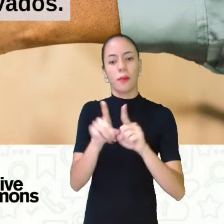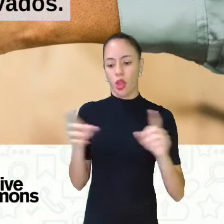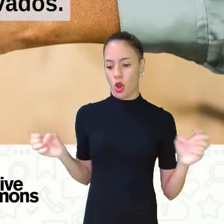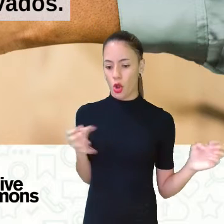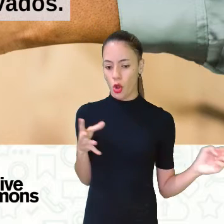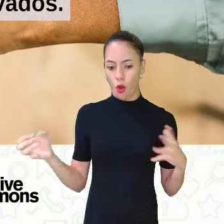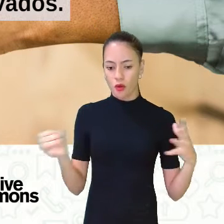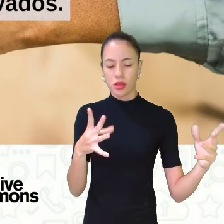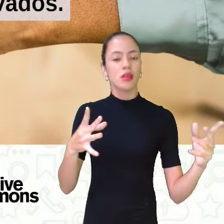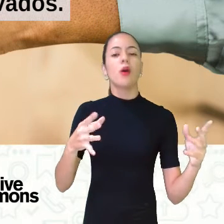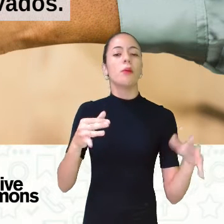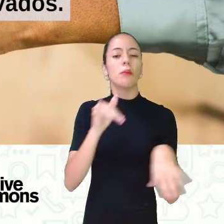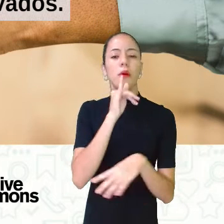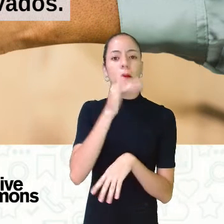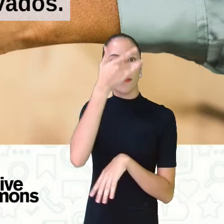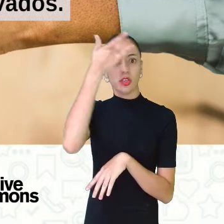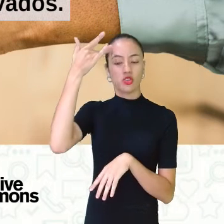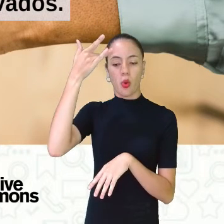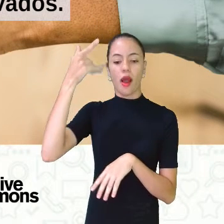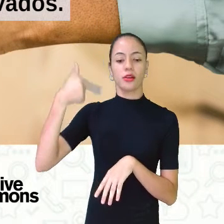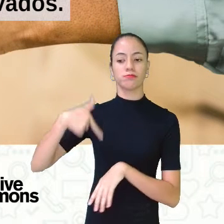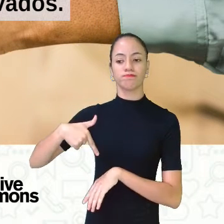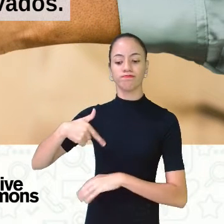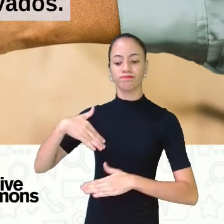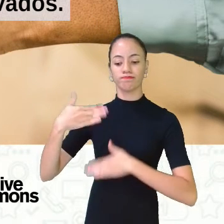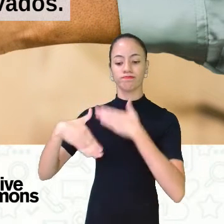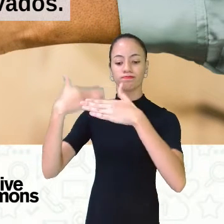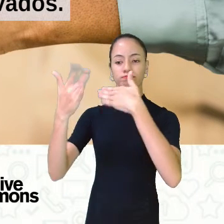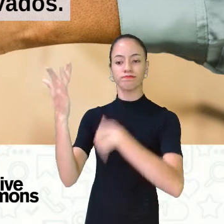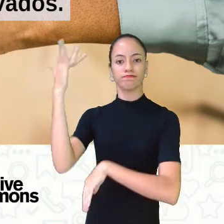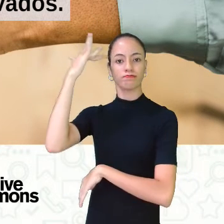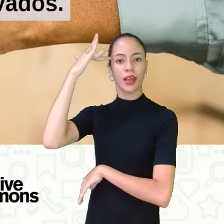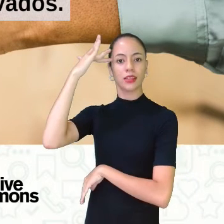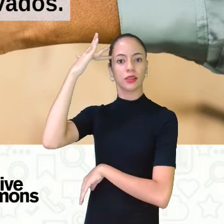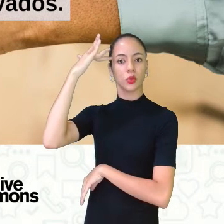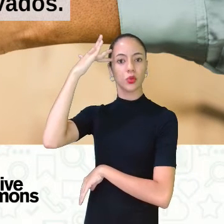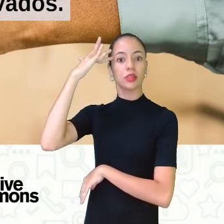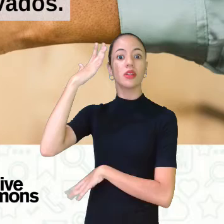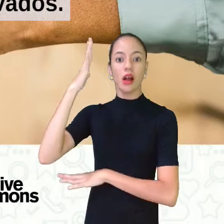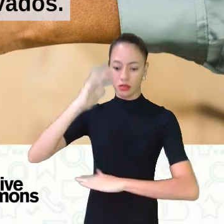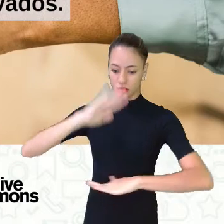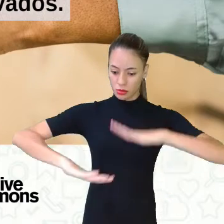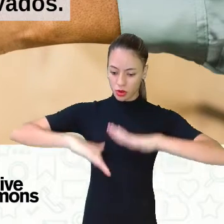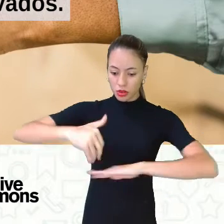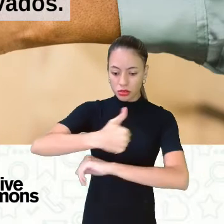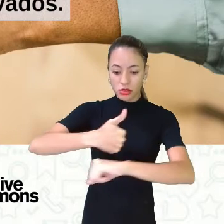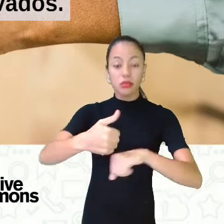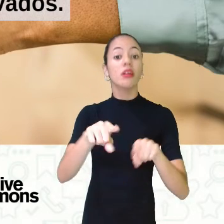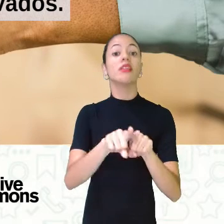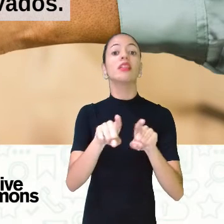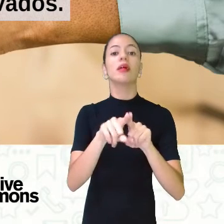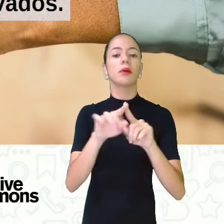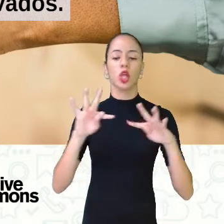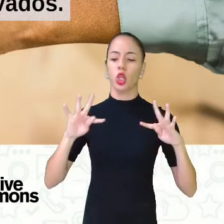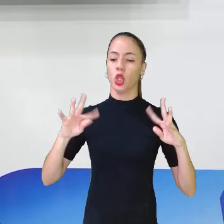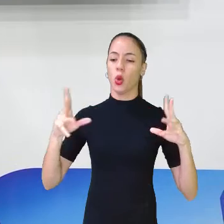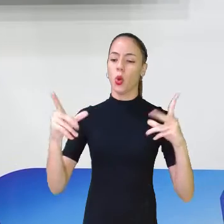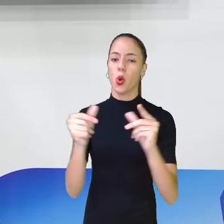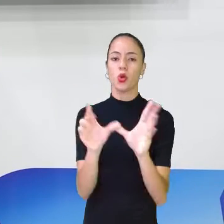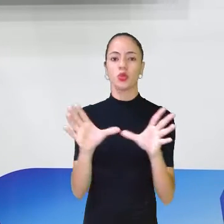vai desenvolver a maturidade profissional e vai permitir que todos se sintam